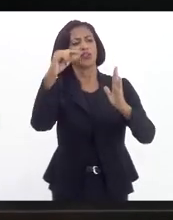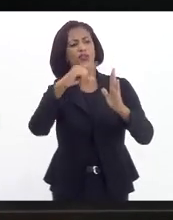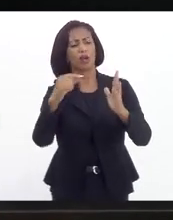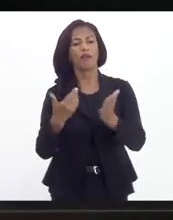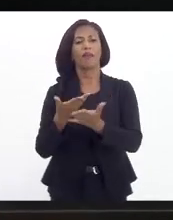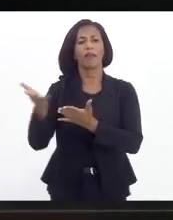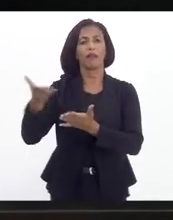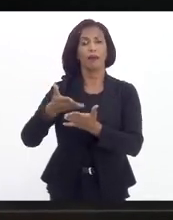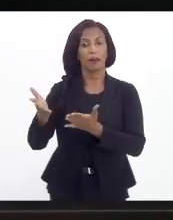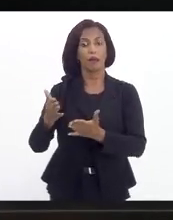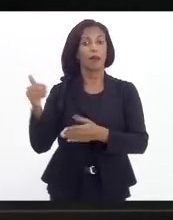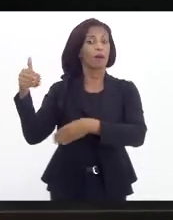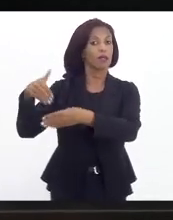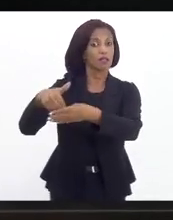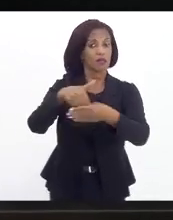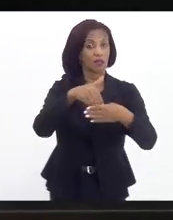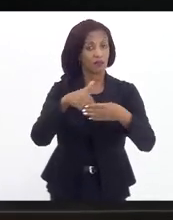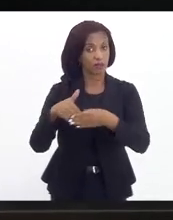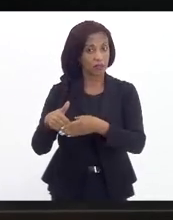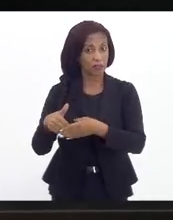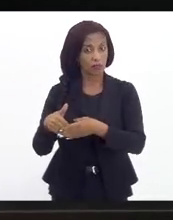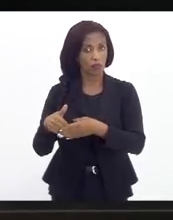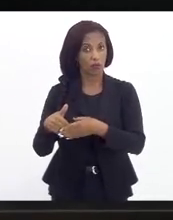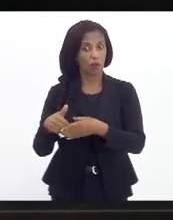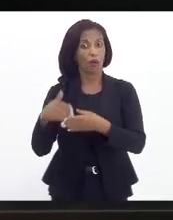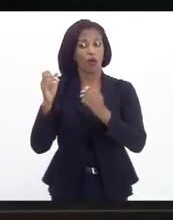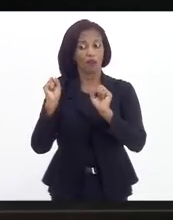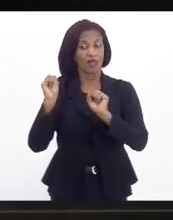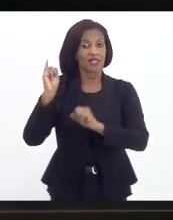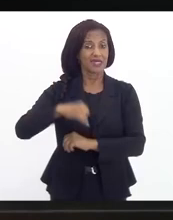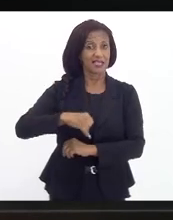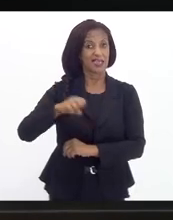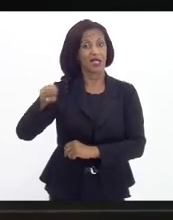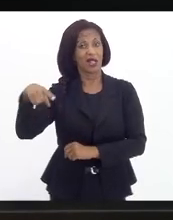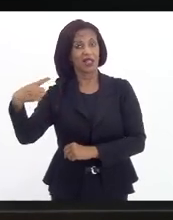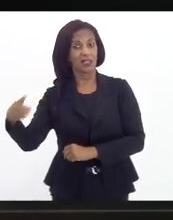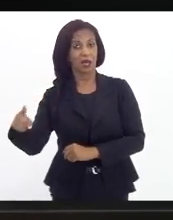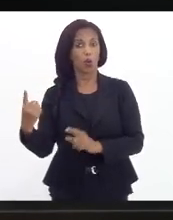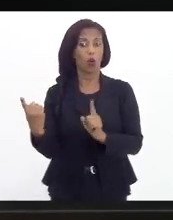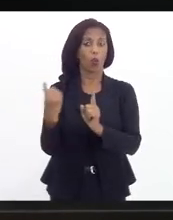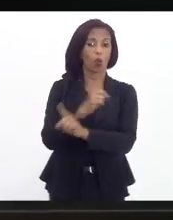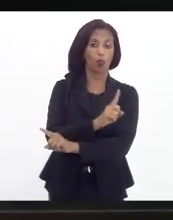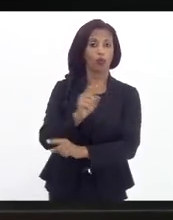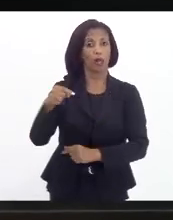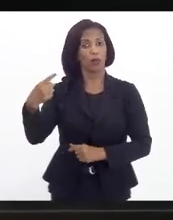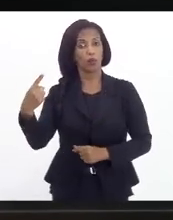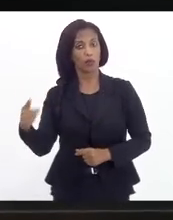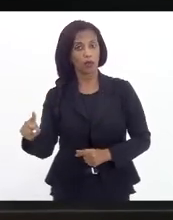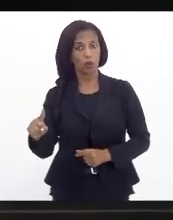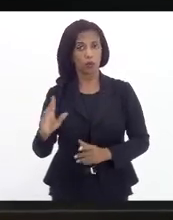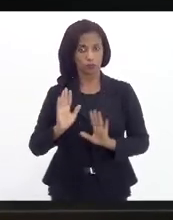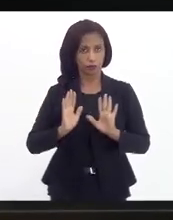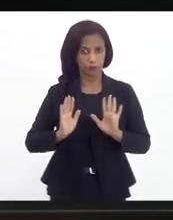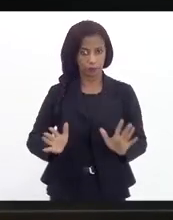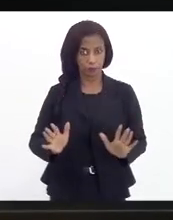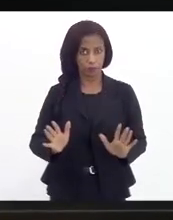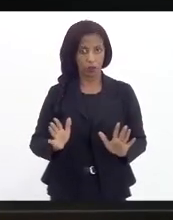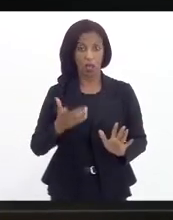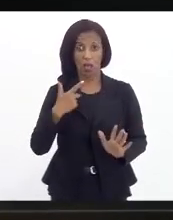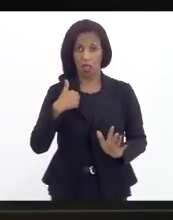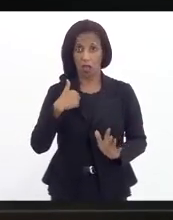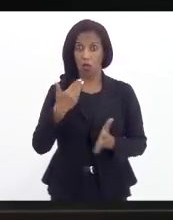vai encaminhar, mas que a votação fosse consignar voto sim ou não, contrário ou não, após a votação simbólica. Eu estou